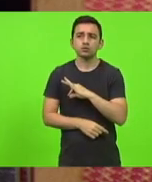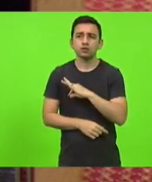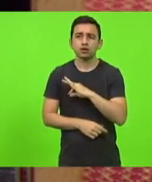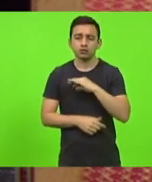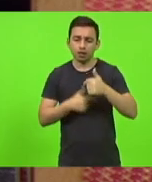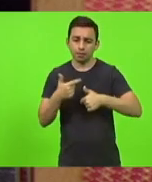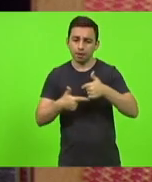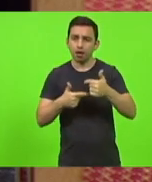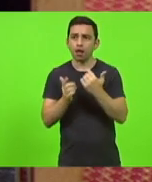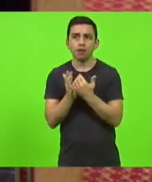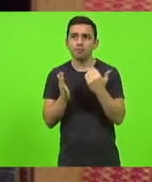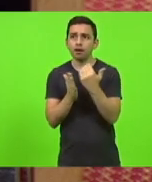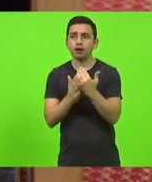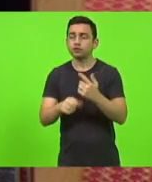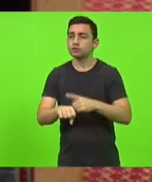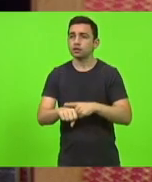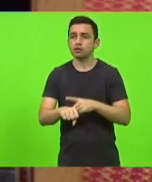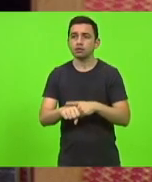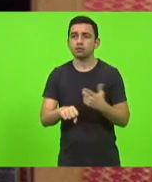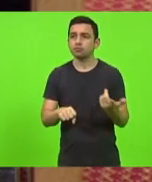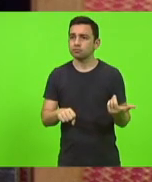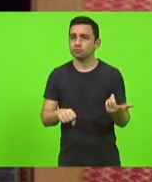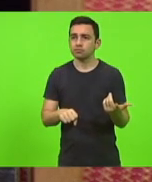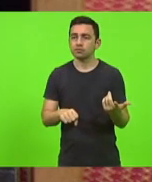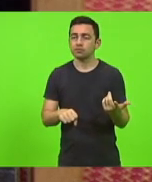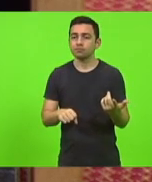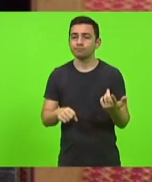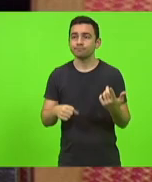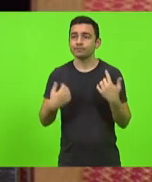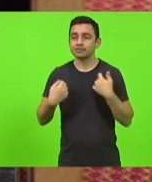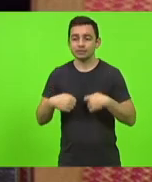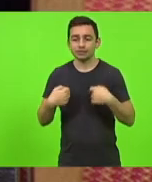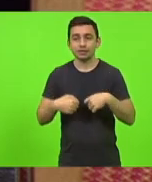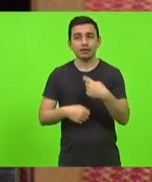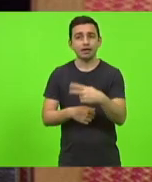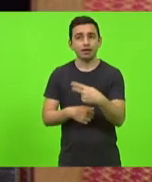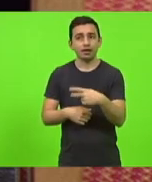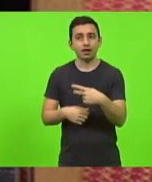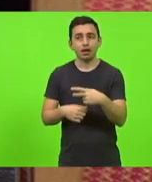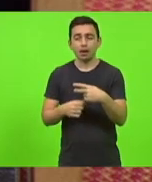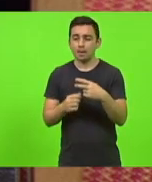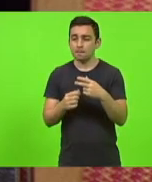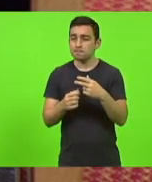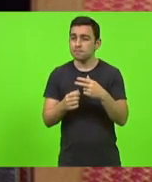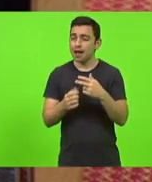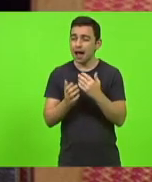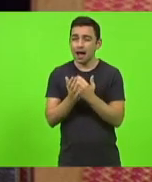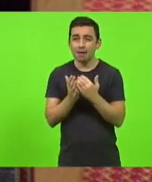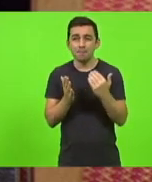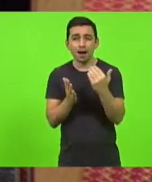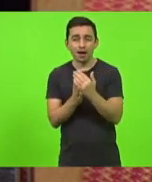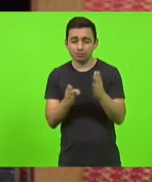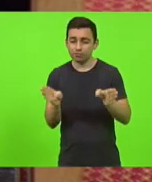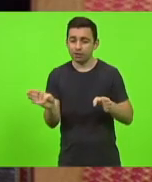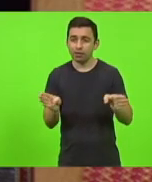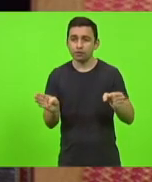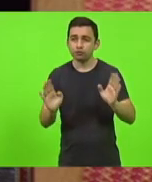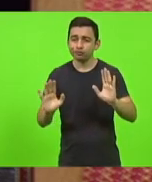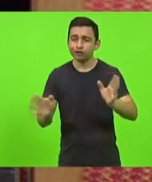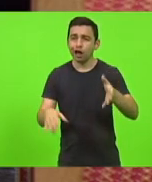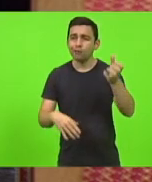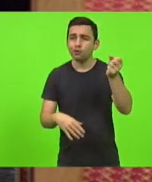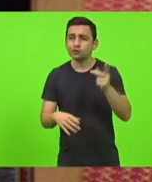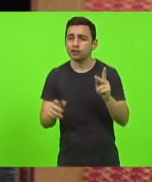trabalhando além do tempo necessário, passando o período que já poderiam estar